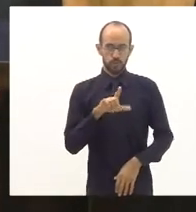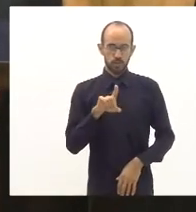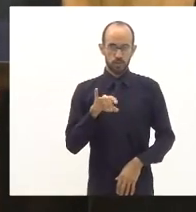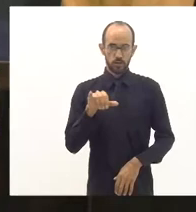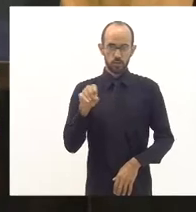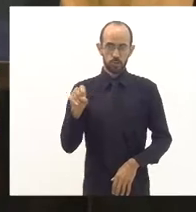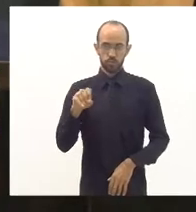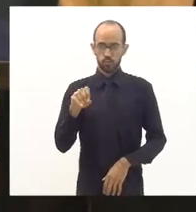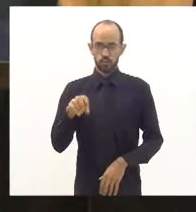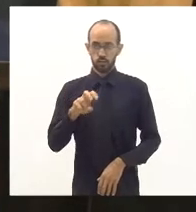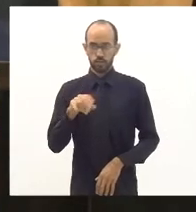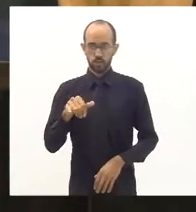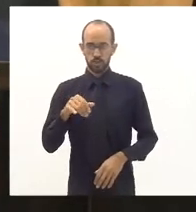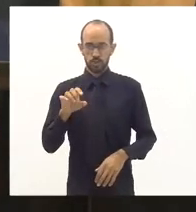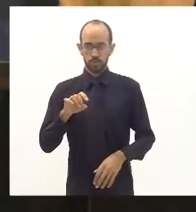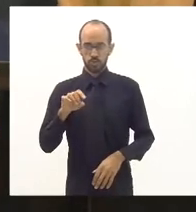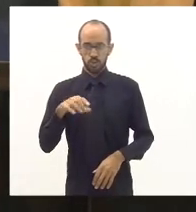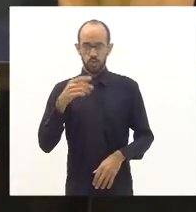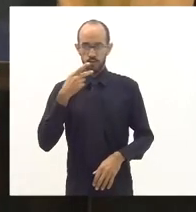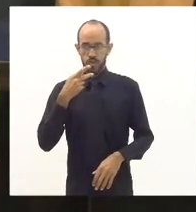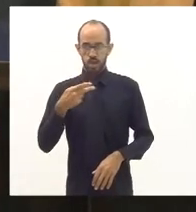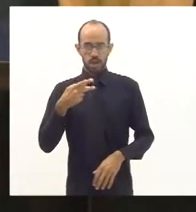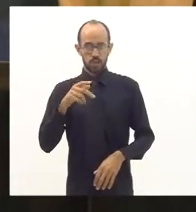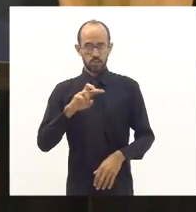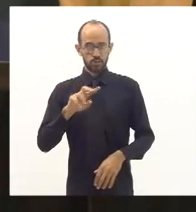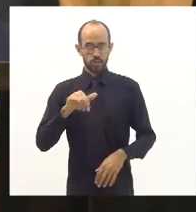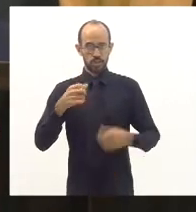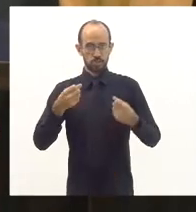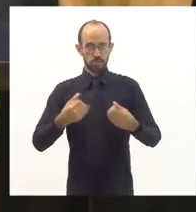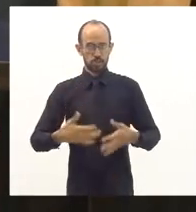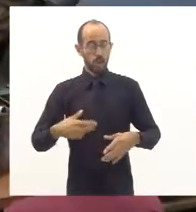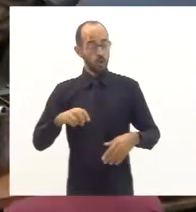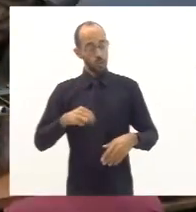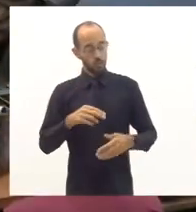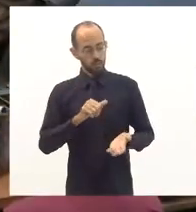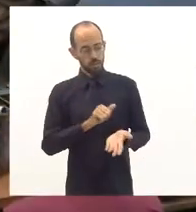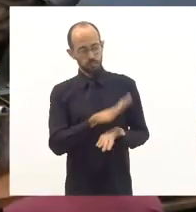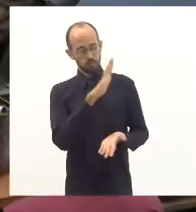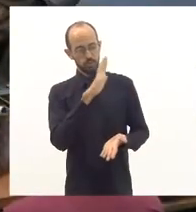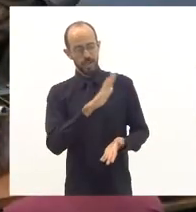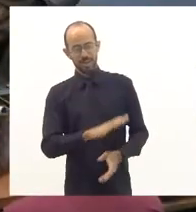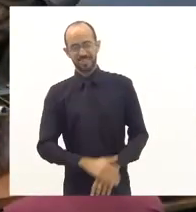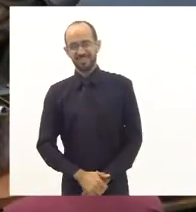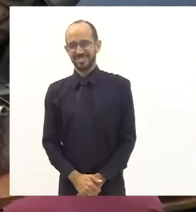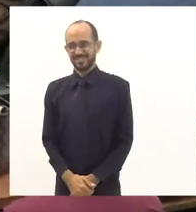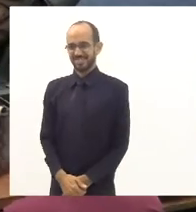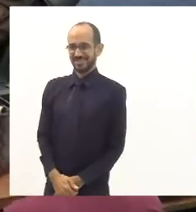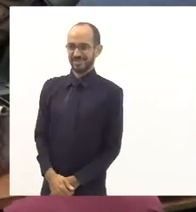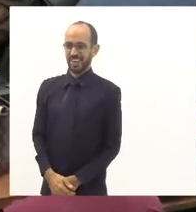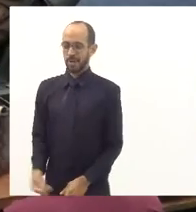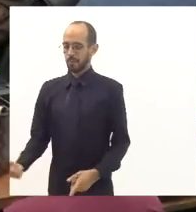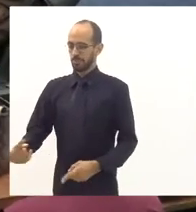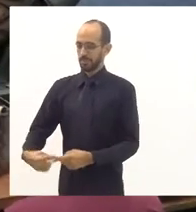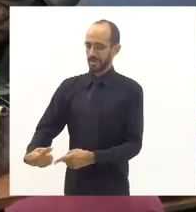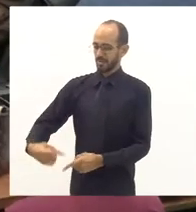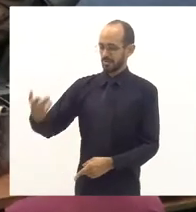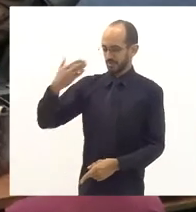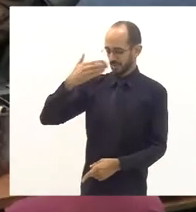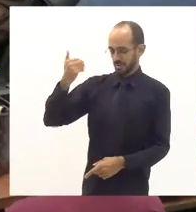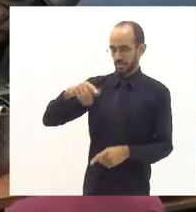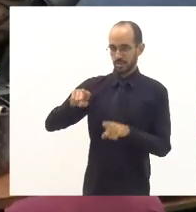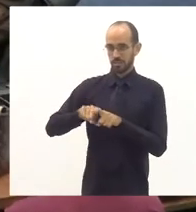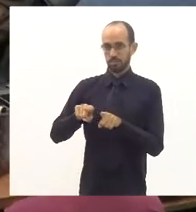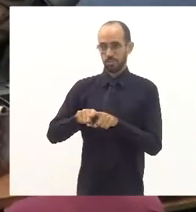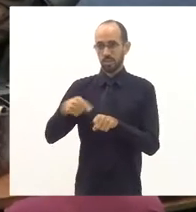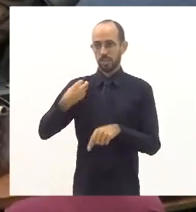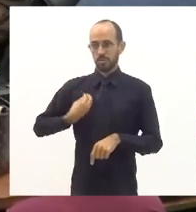mencionar, sem explicar o que é, porque senão eu corto os pulsos. Só porque eu esqueci também de registrar a presença